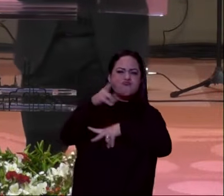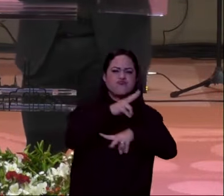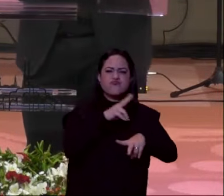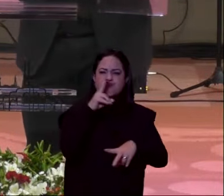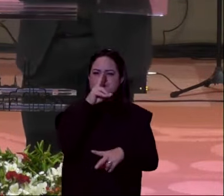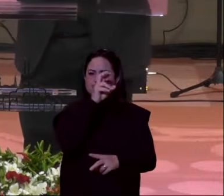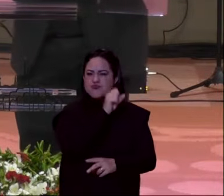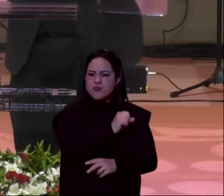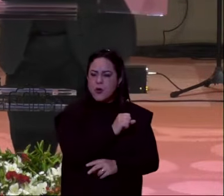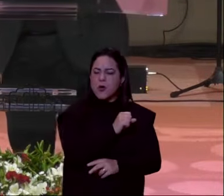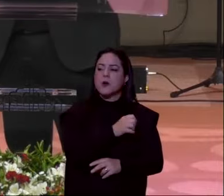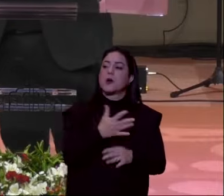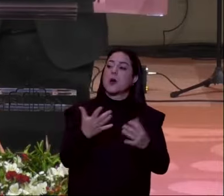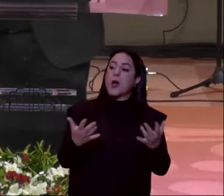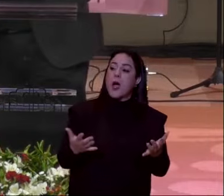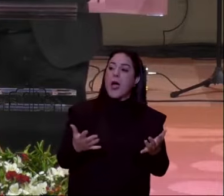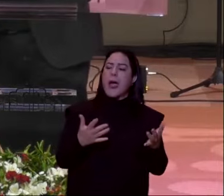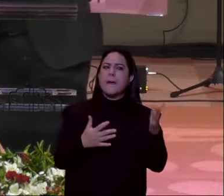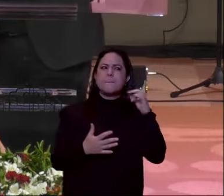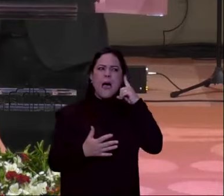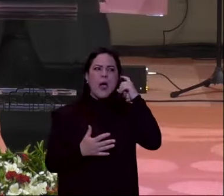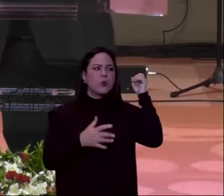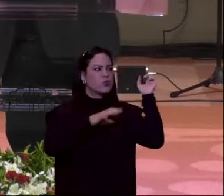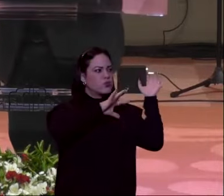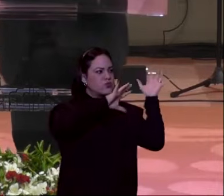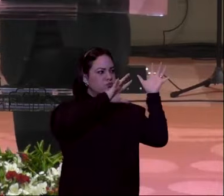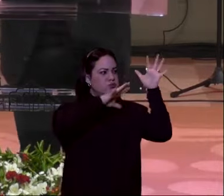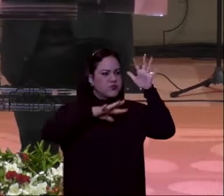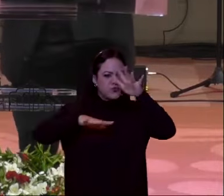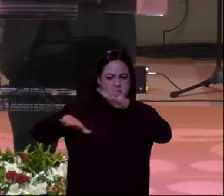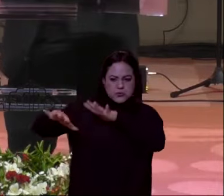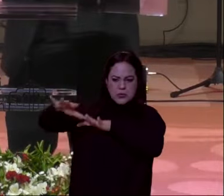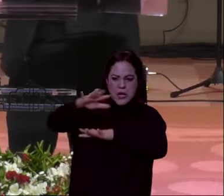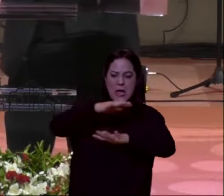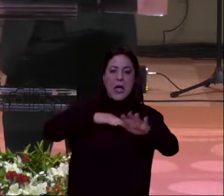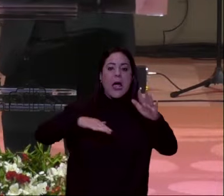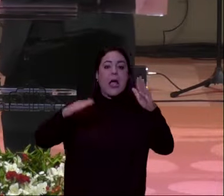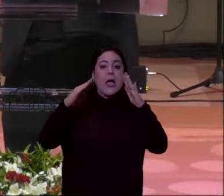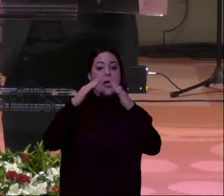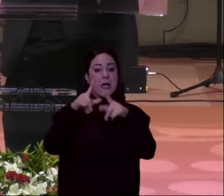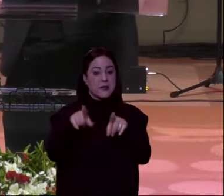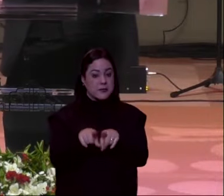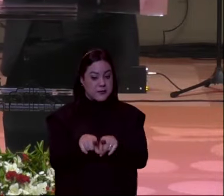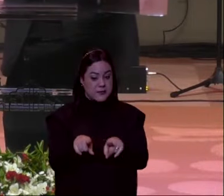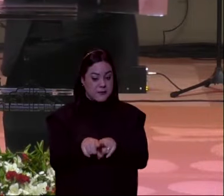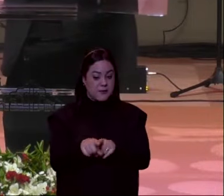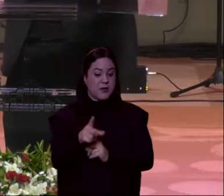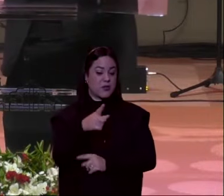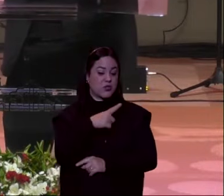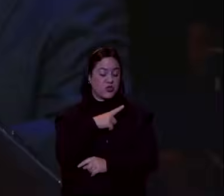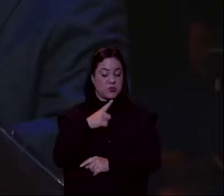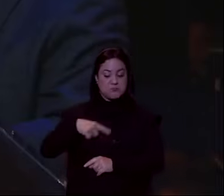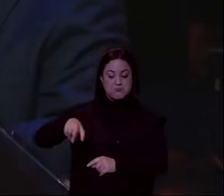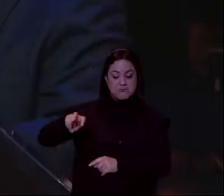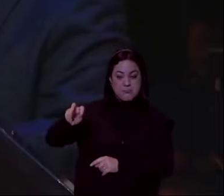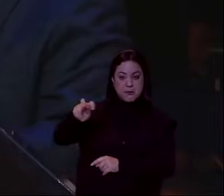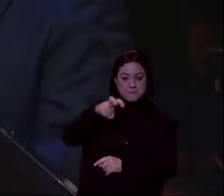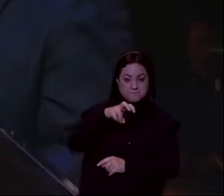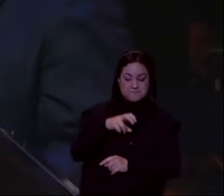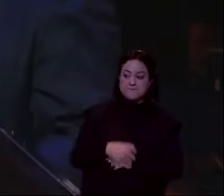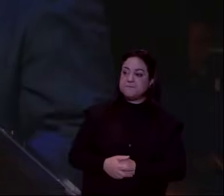soprando muito forte, e esse barulho encheu toda a casa onde estavam